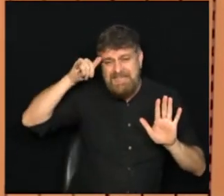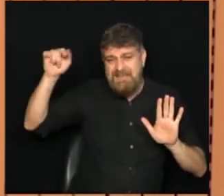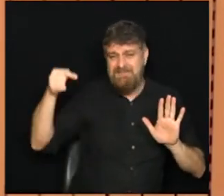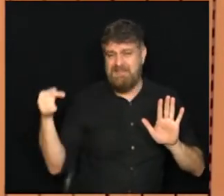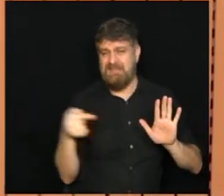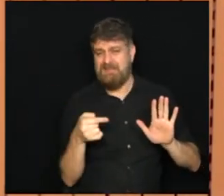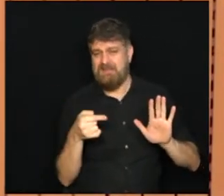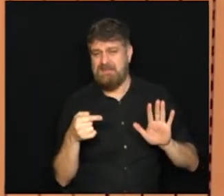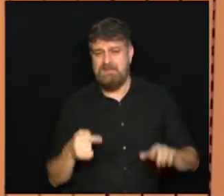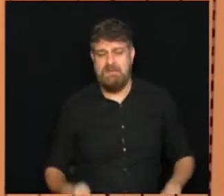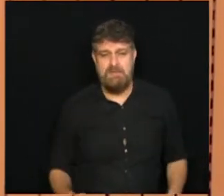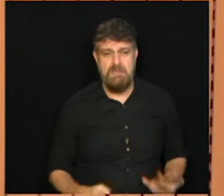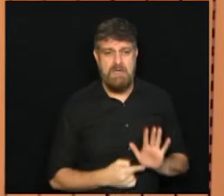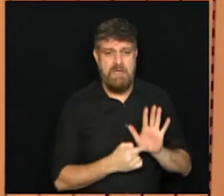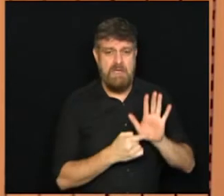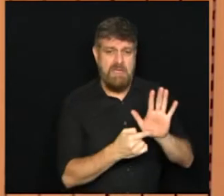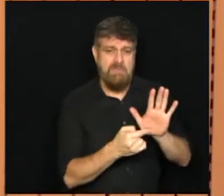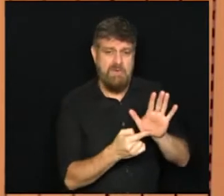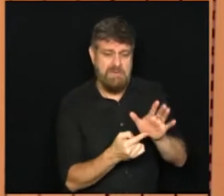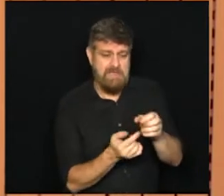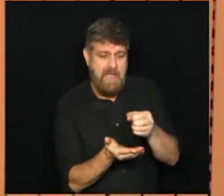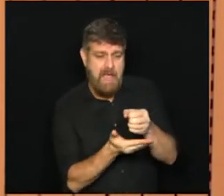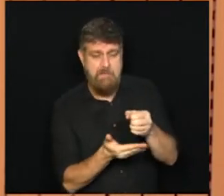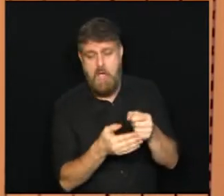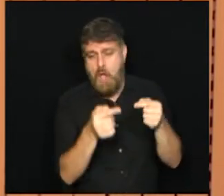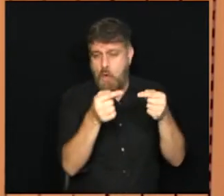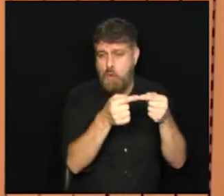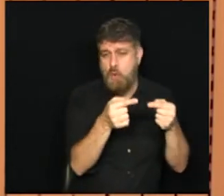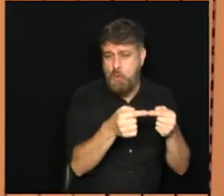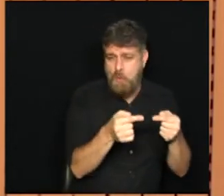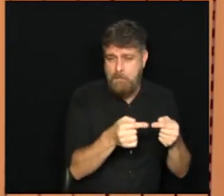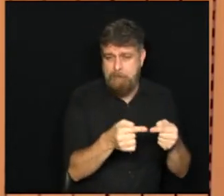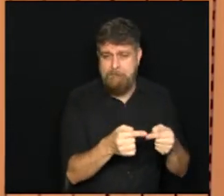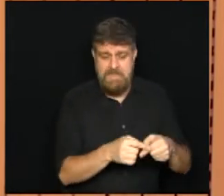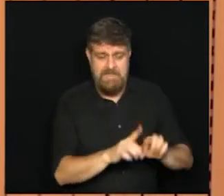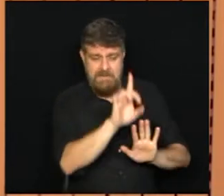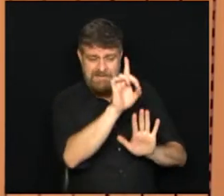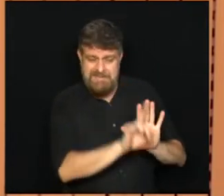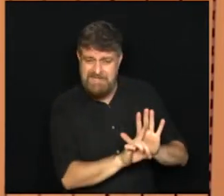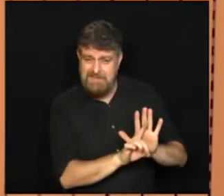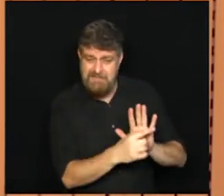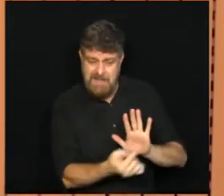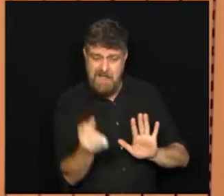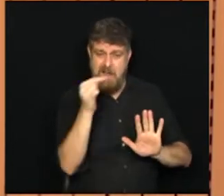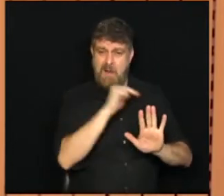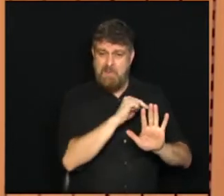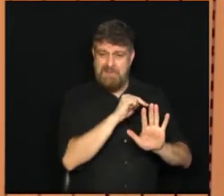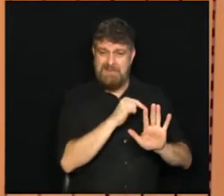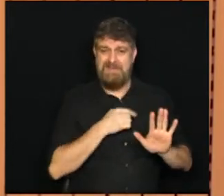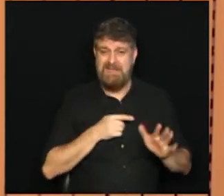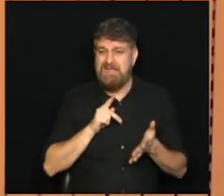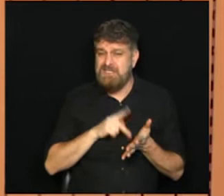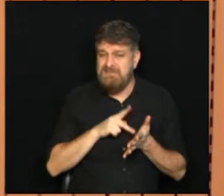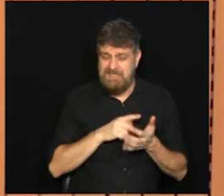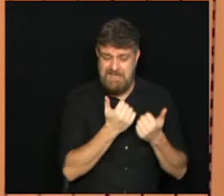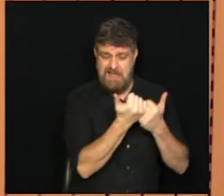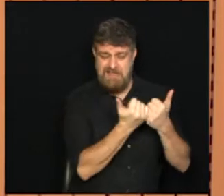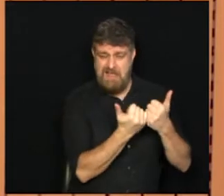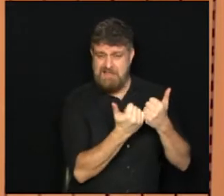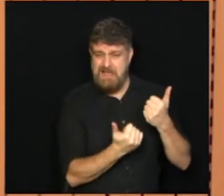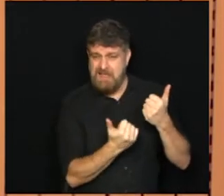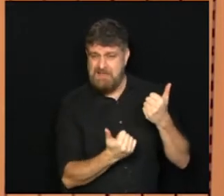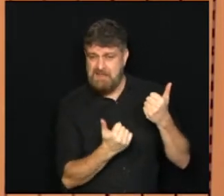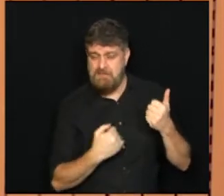a princípio, né, a favor de alguns direitos, mas na verdade é um retrocesso, principalmente quando a gente fala da